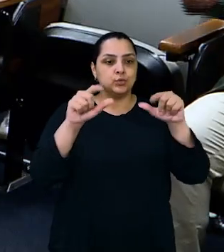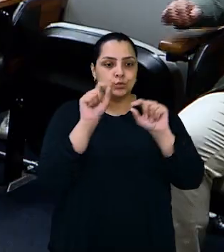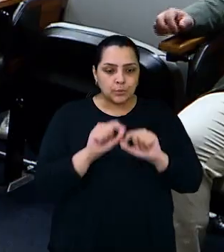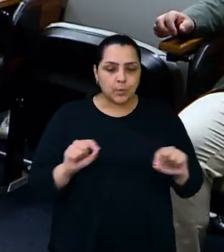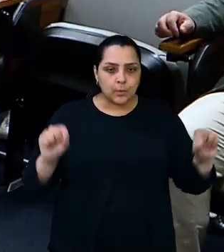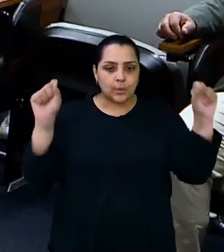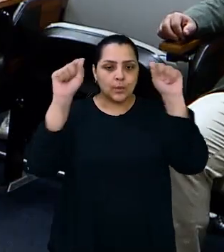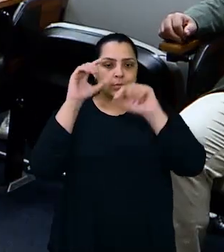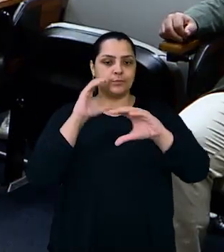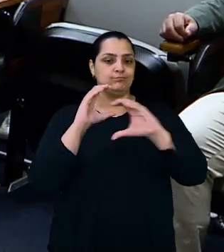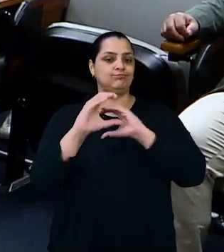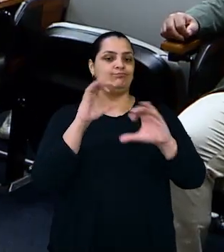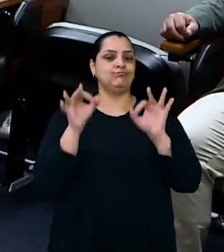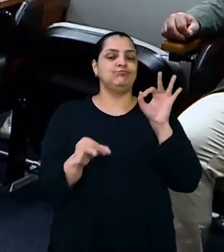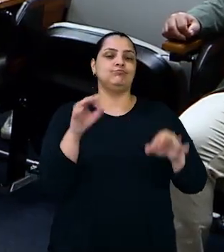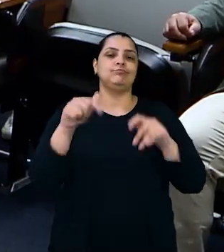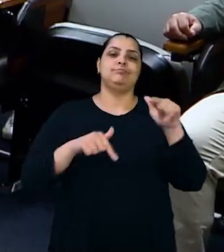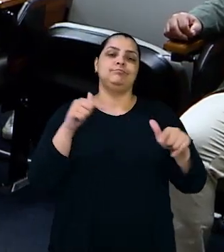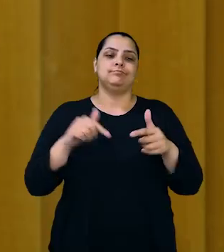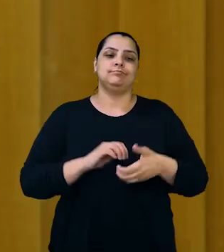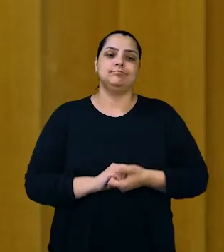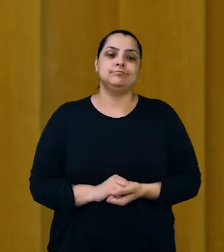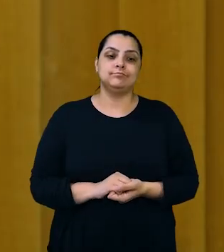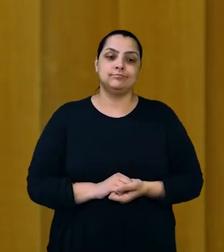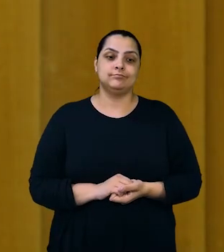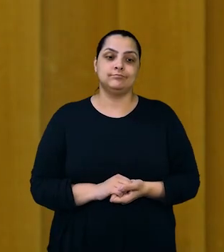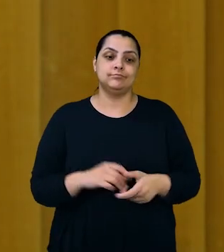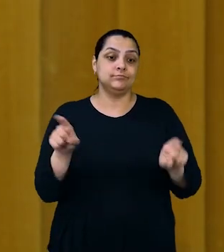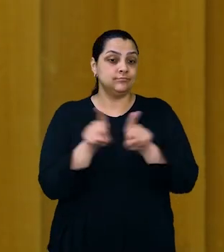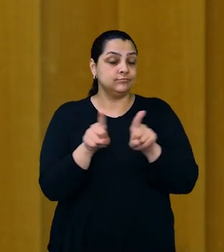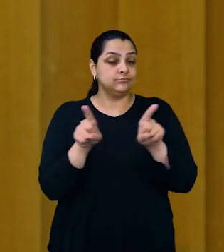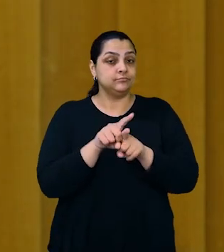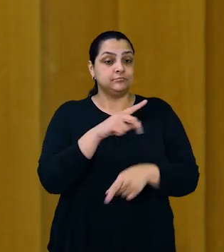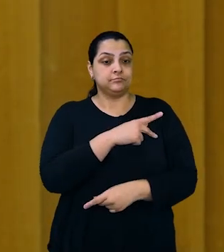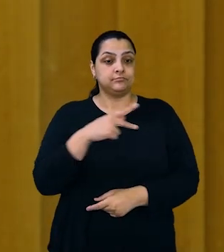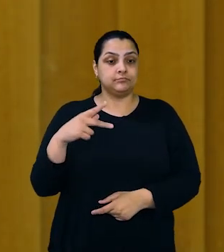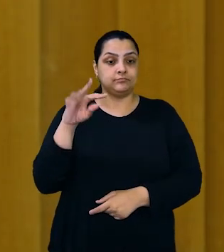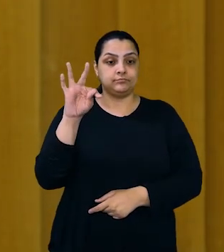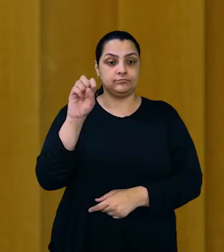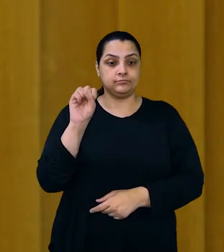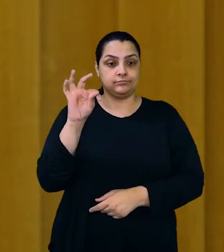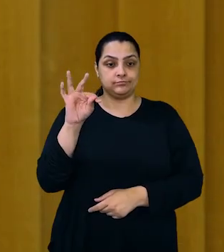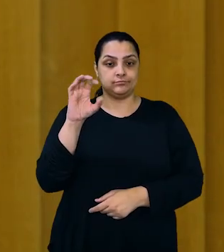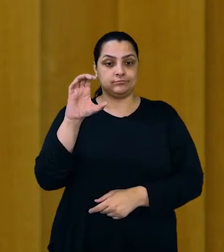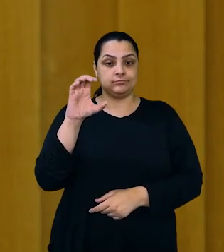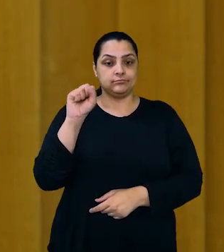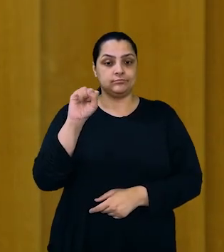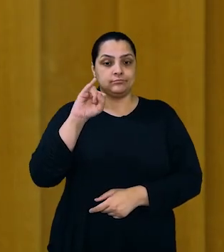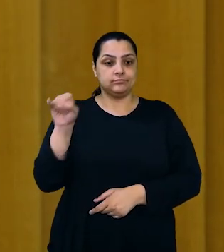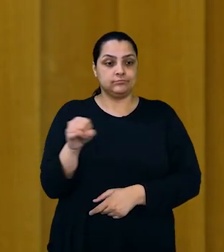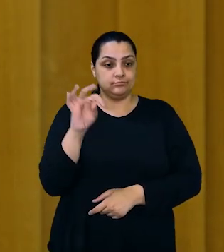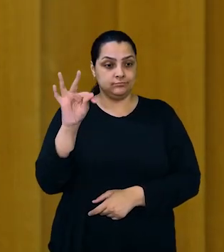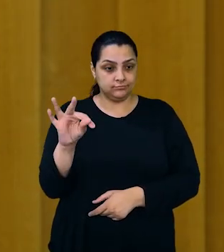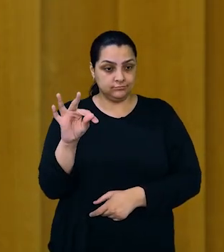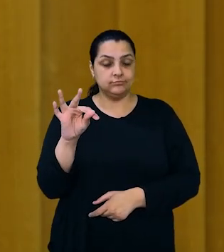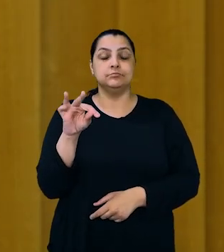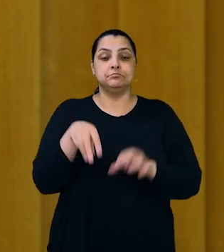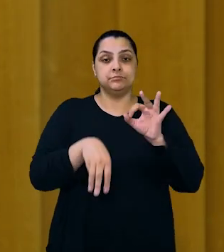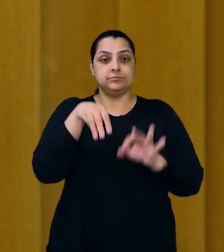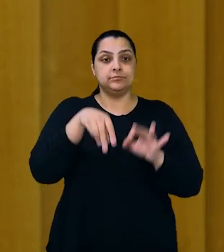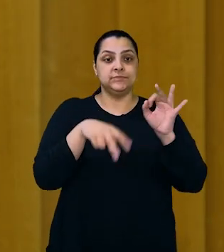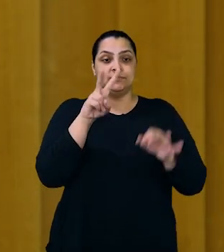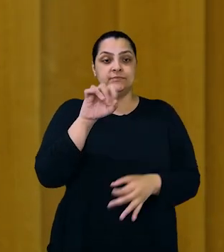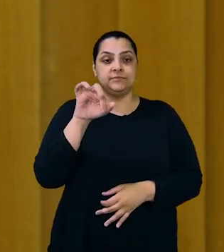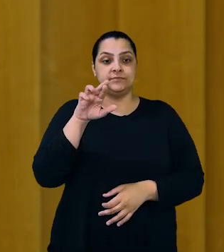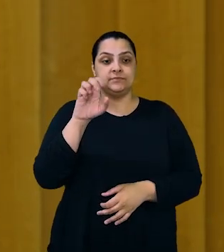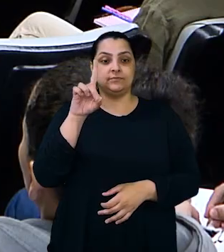de comunicação da Justiça Trabalhista. No encontro, o presidente do TST e do Conselho Superior da Justiça do Trabalho, ministro